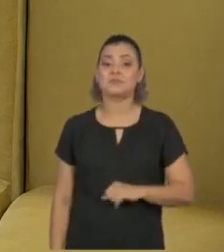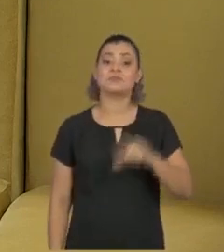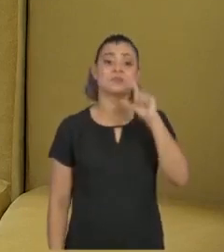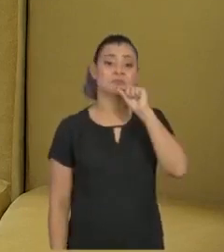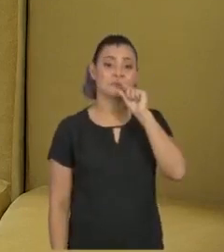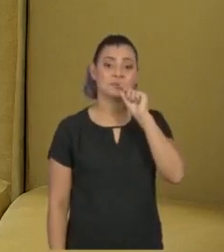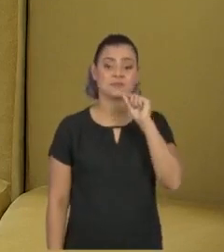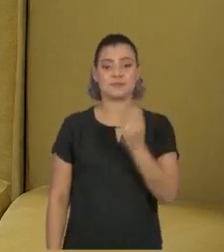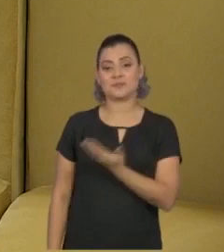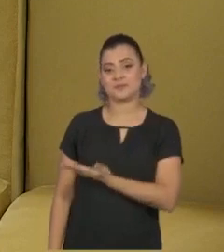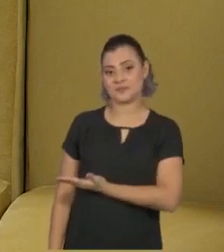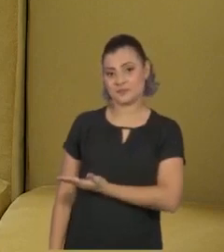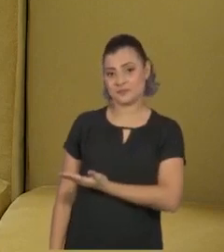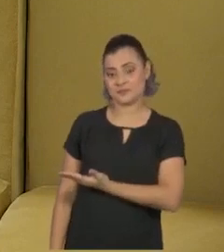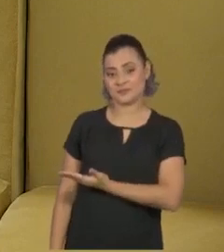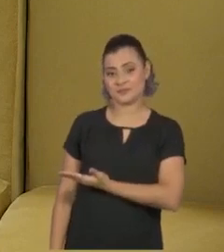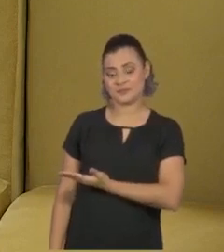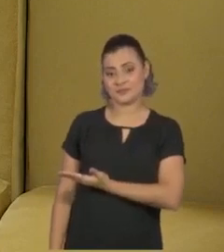nosso Twitter é o